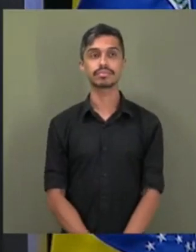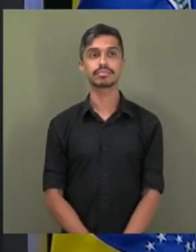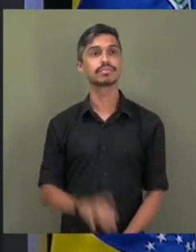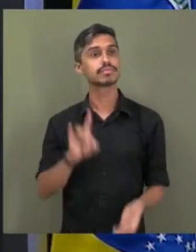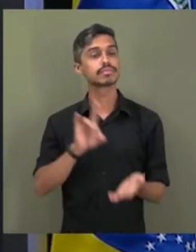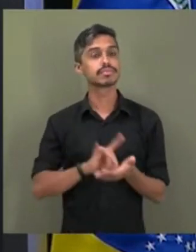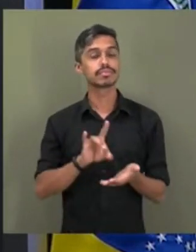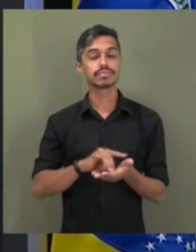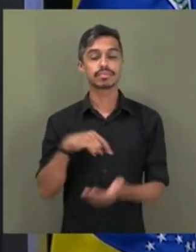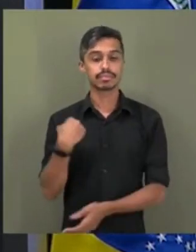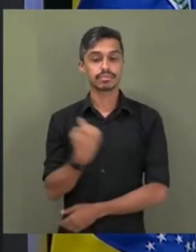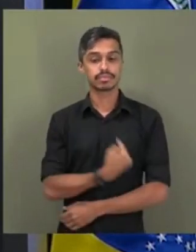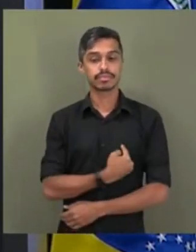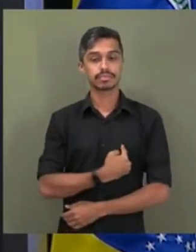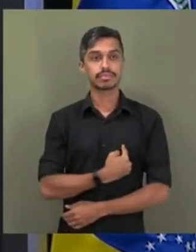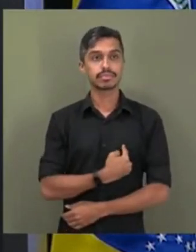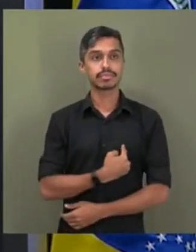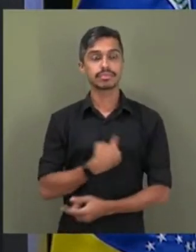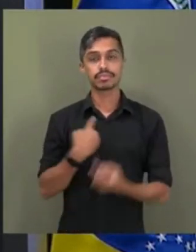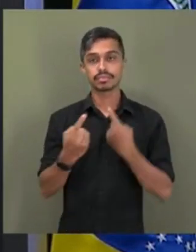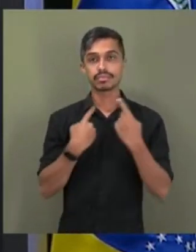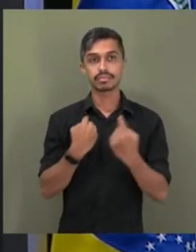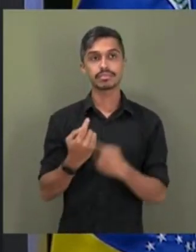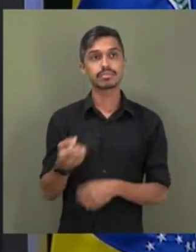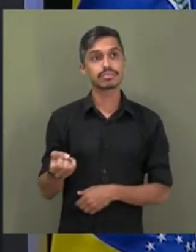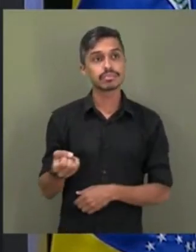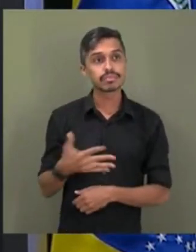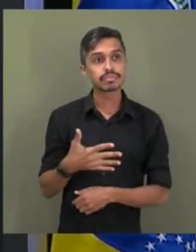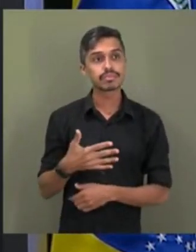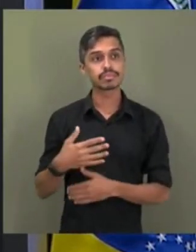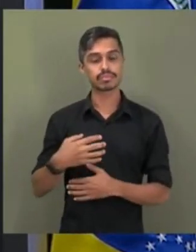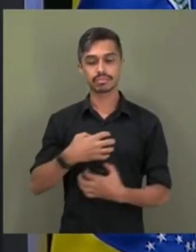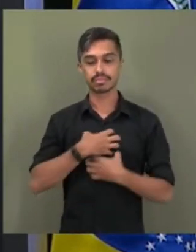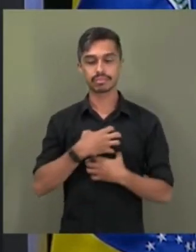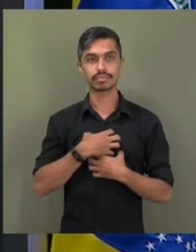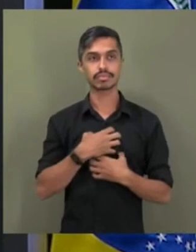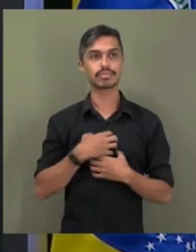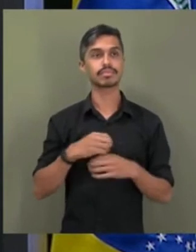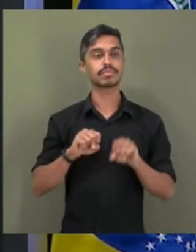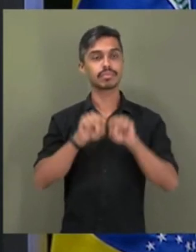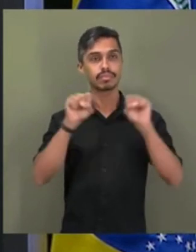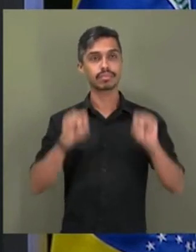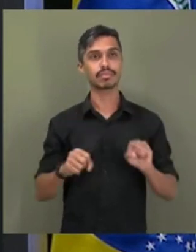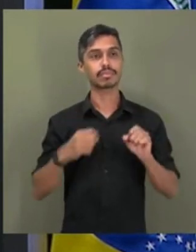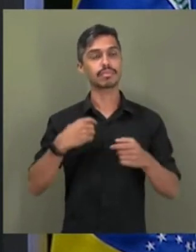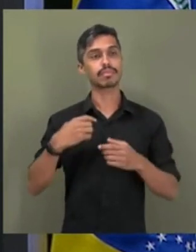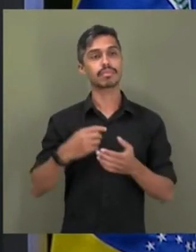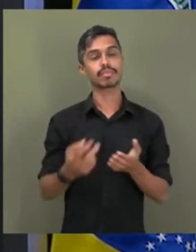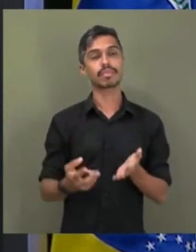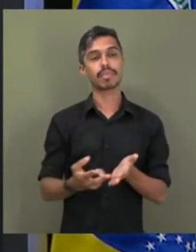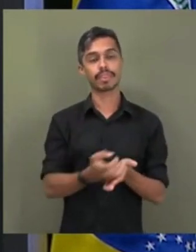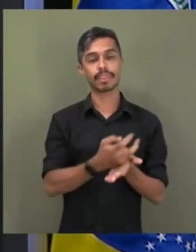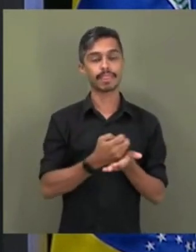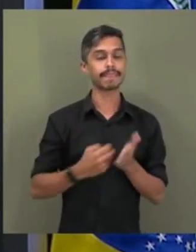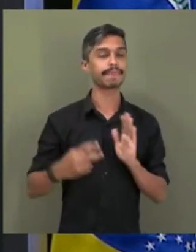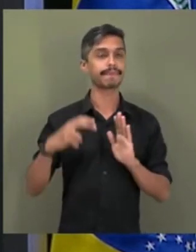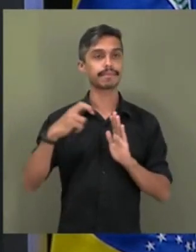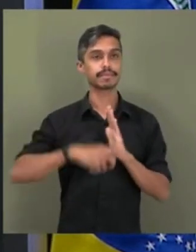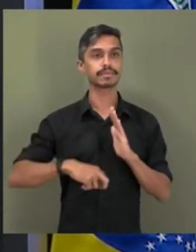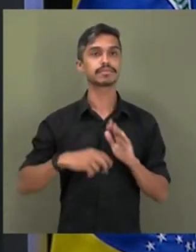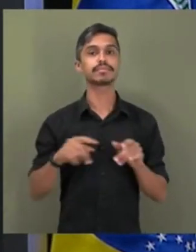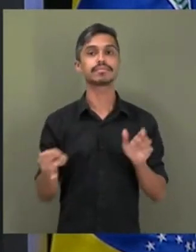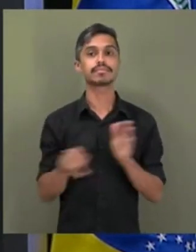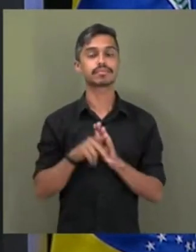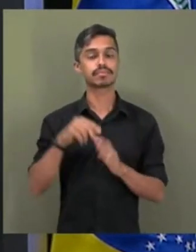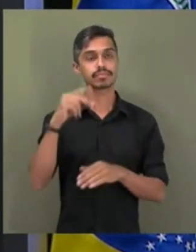Nós estamos a debater um novo modelo de sistema tributário para o país. E partimos